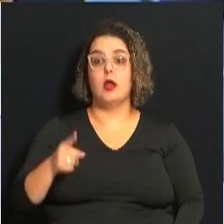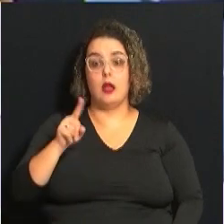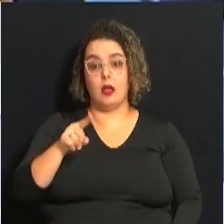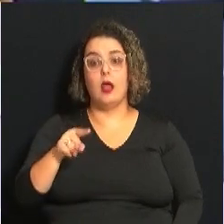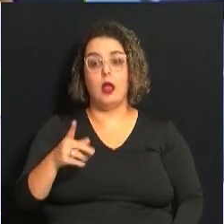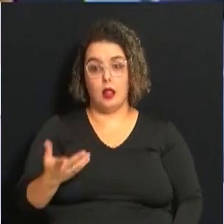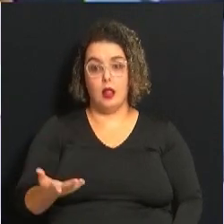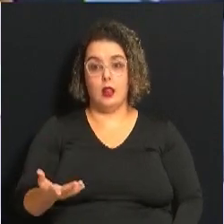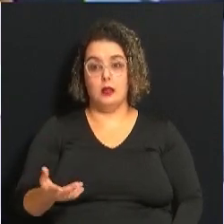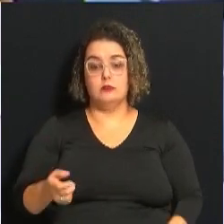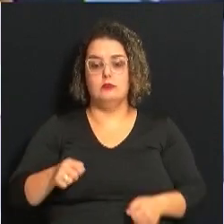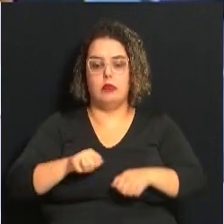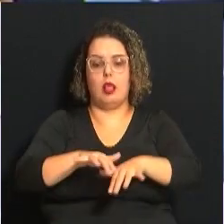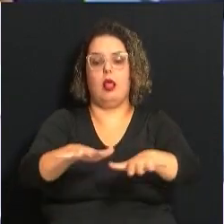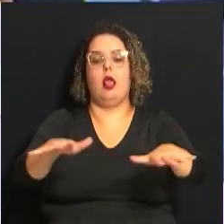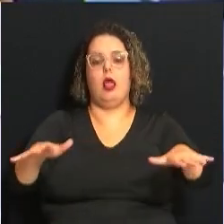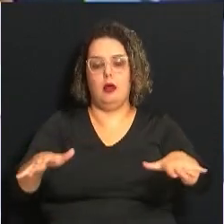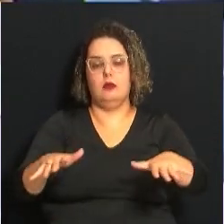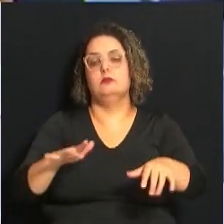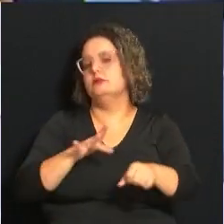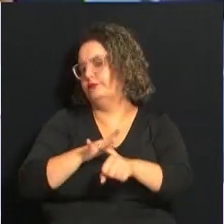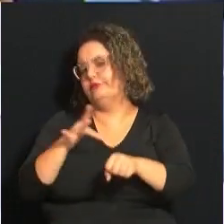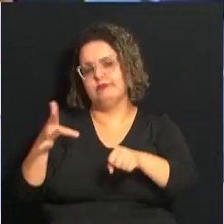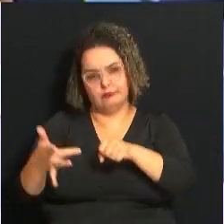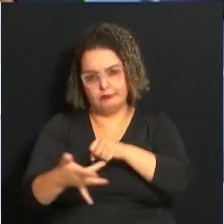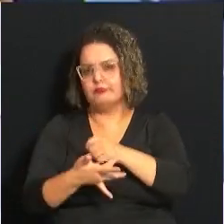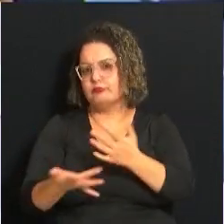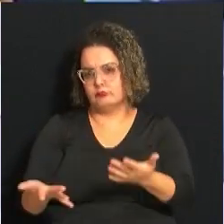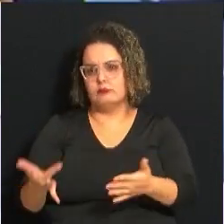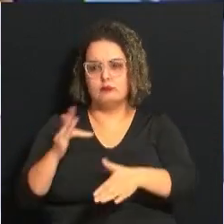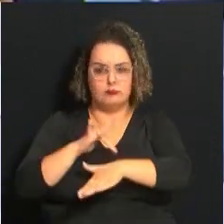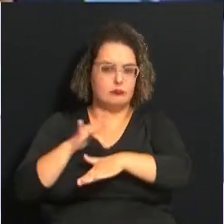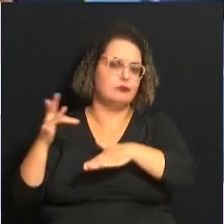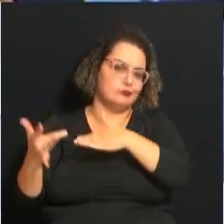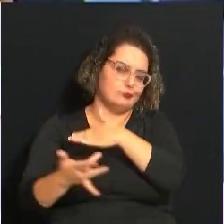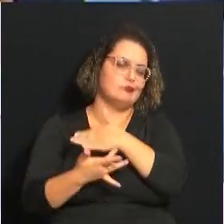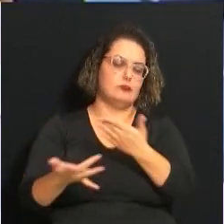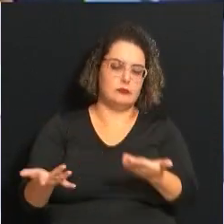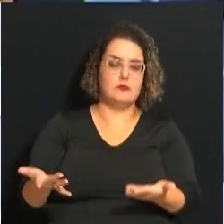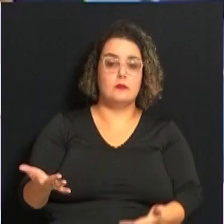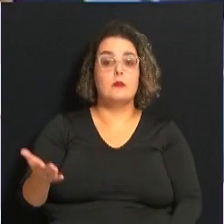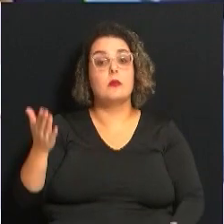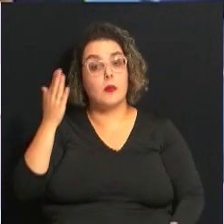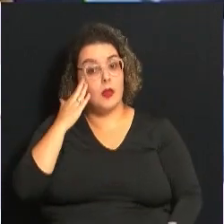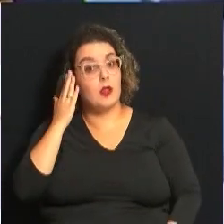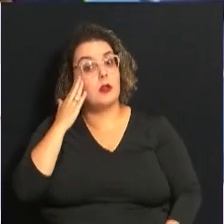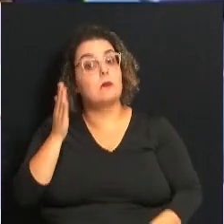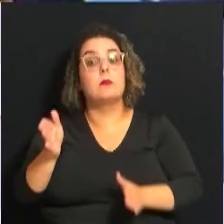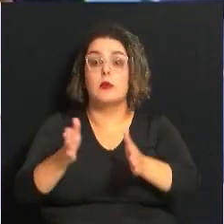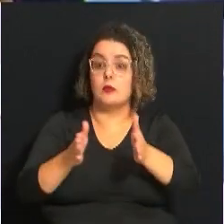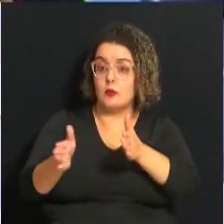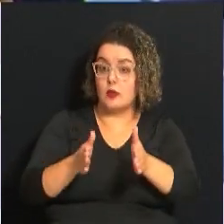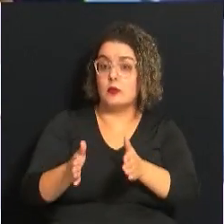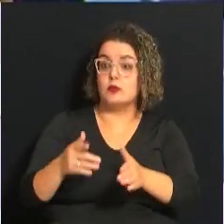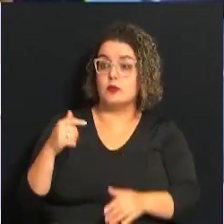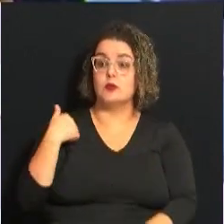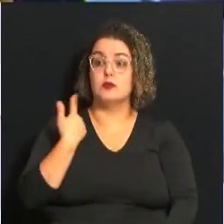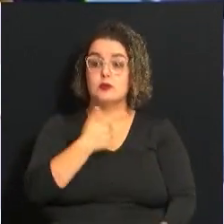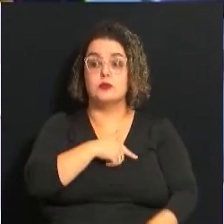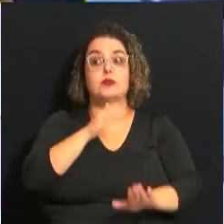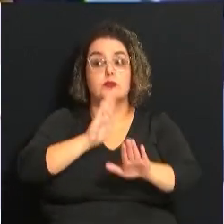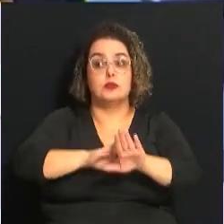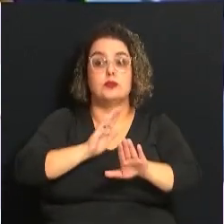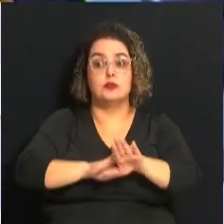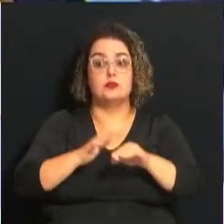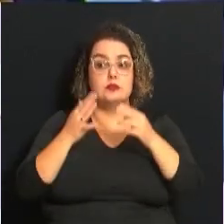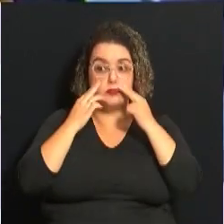muita circulação na própria rede social, pelas internets. Então nós entendemos que é o momento da gente ficar atento